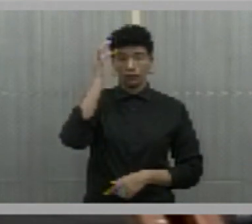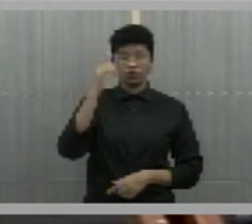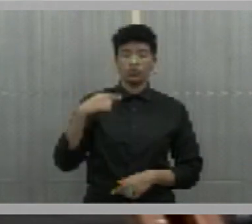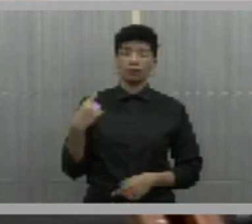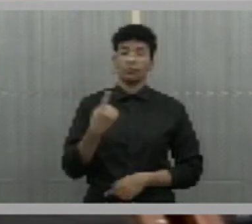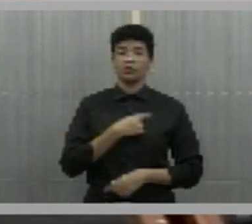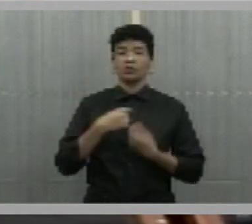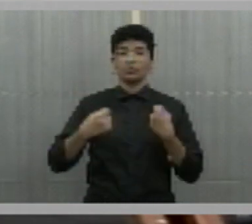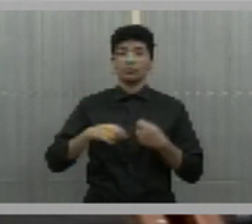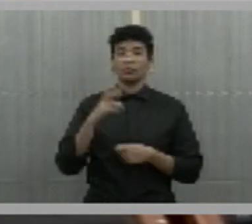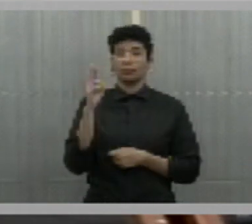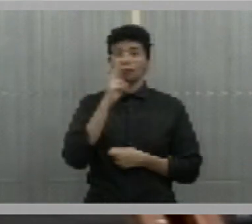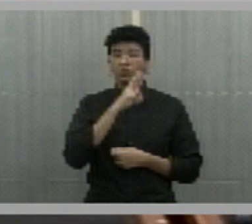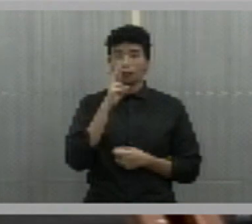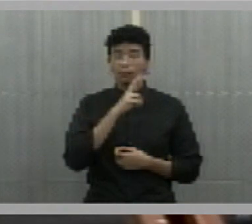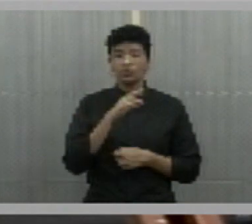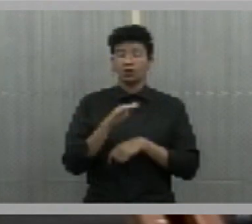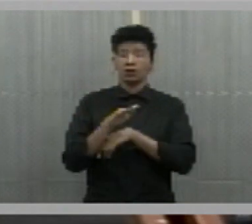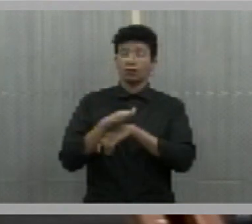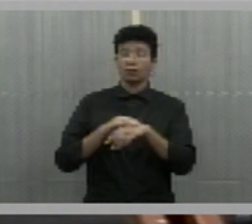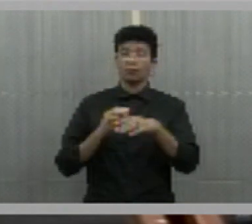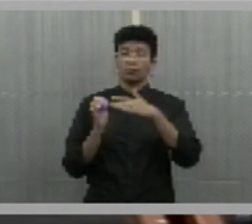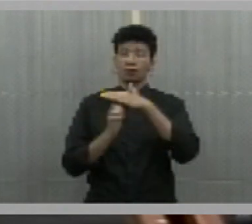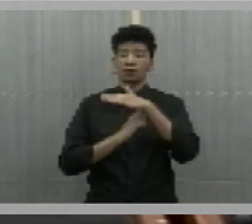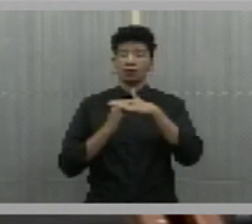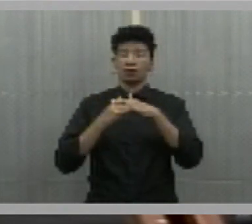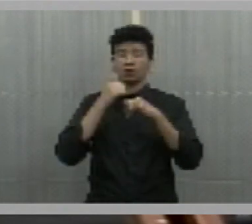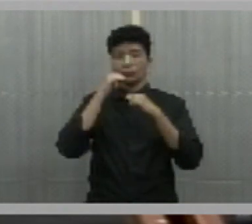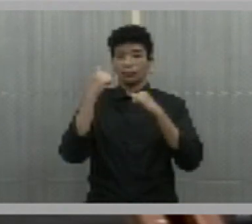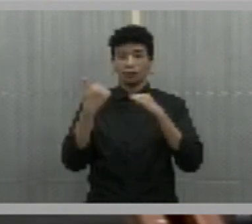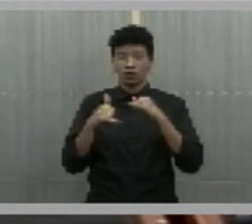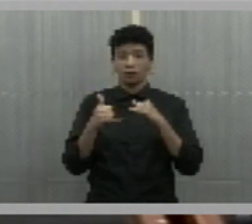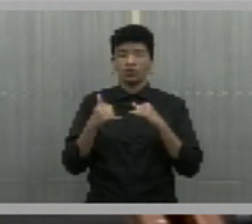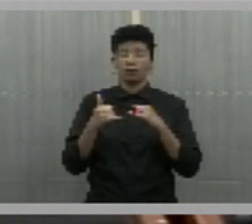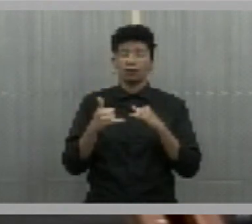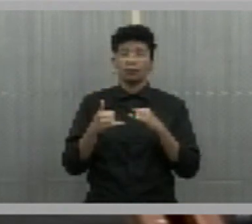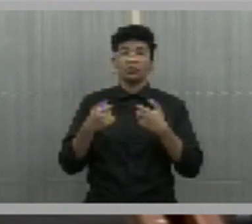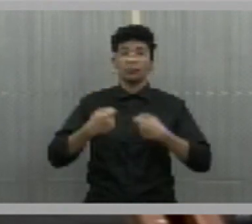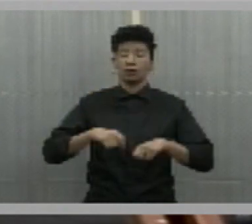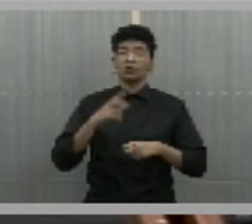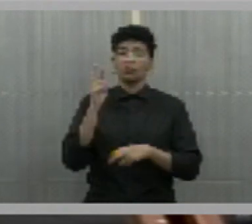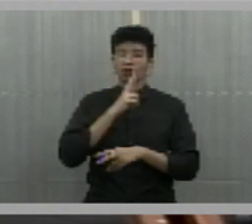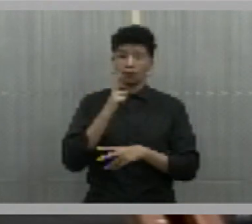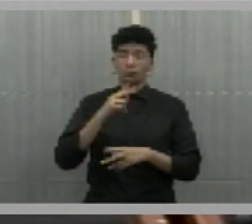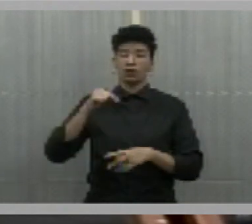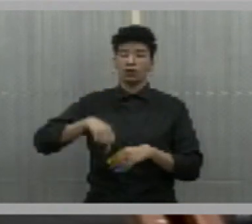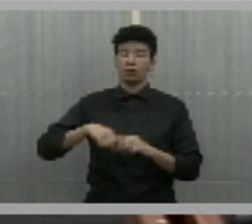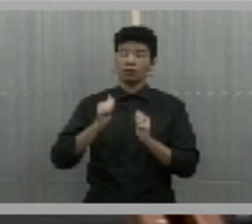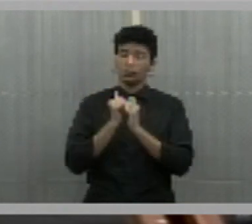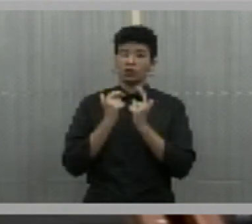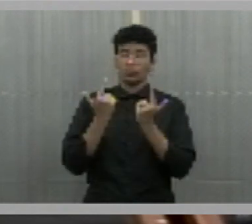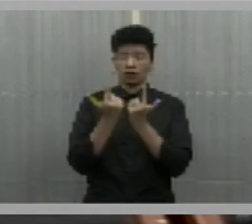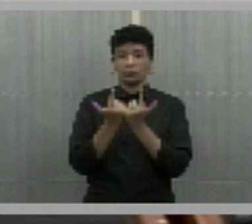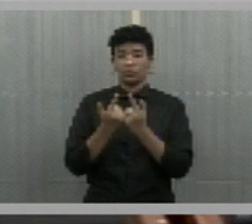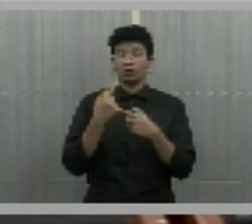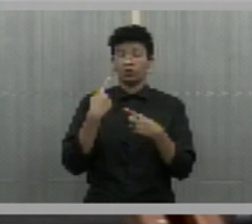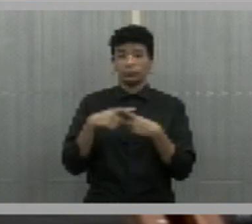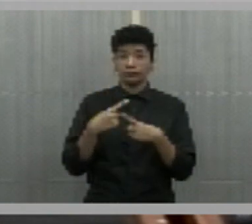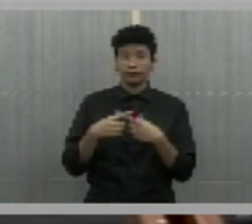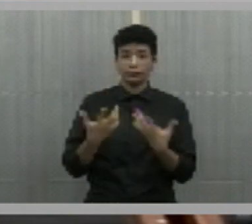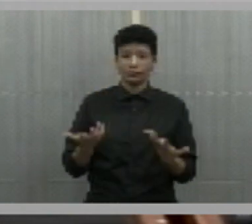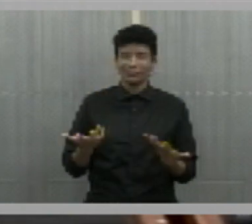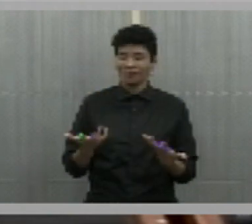urgente, até presidente, chamar a Equatorial ao feito, literalmente, aqui na Assembleia, porque